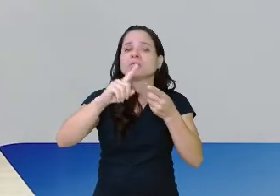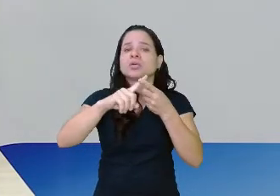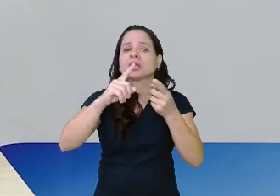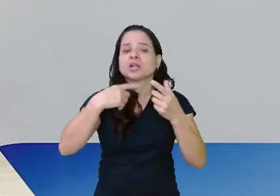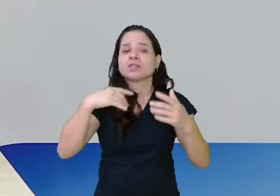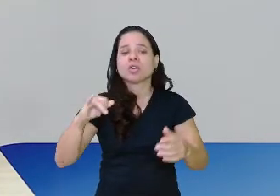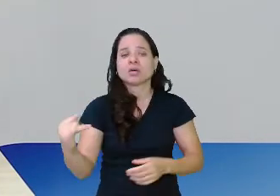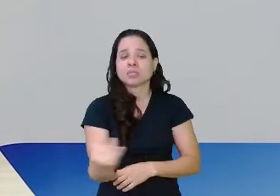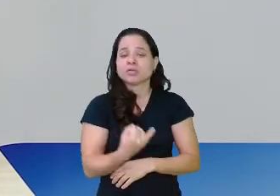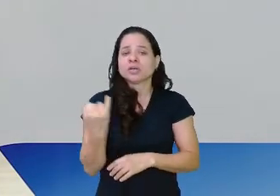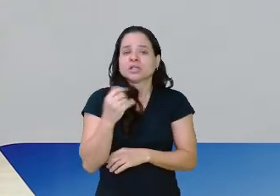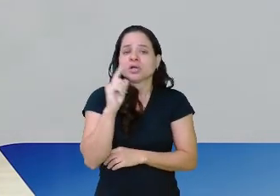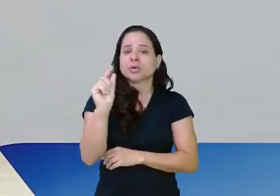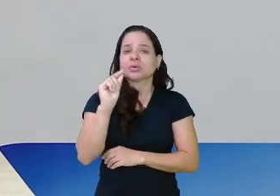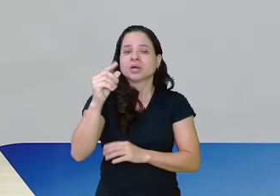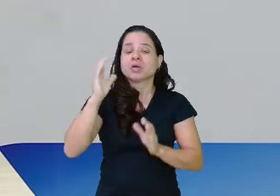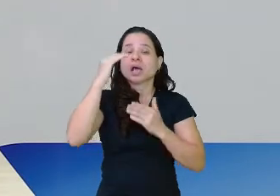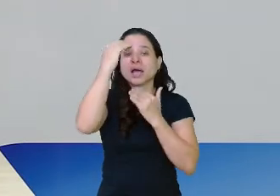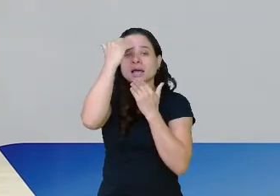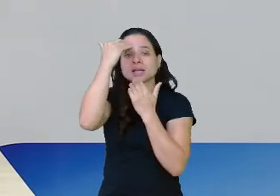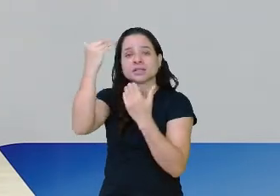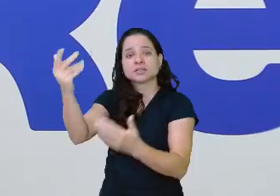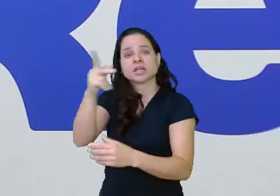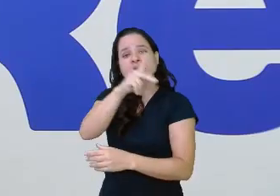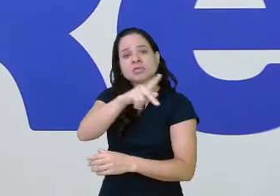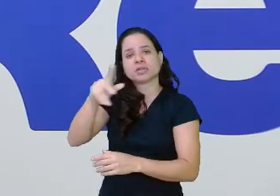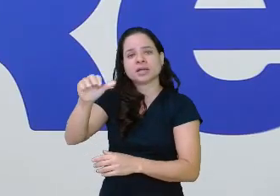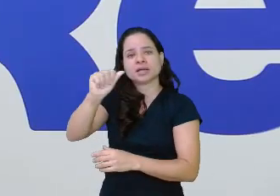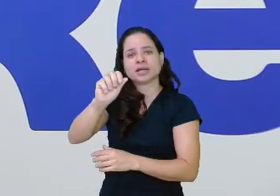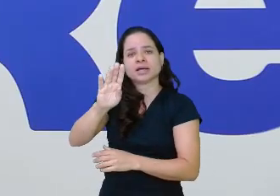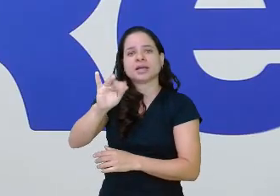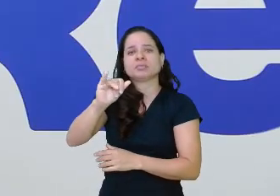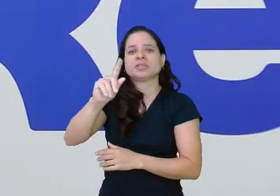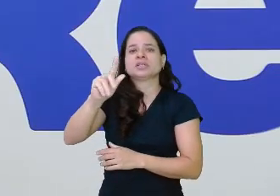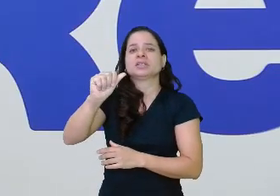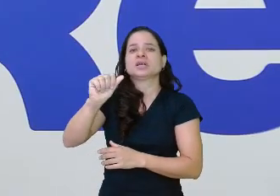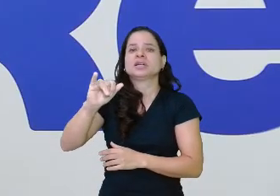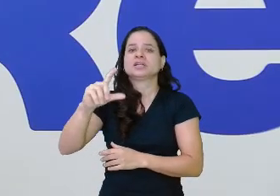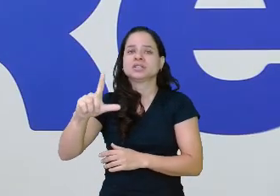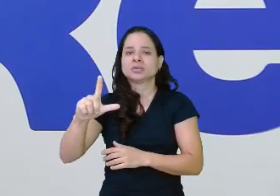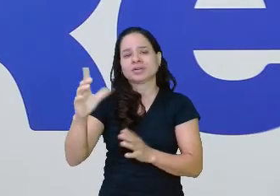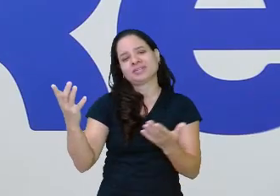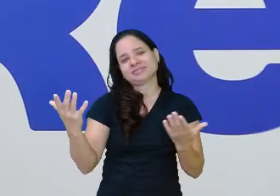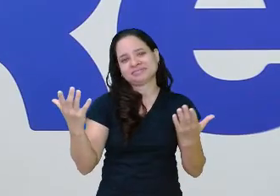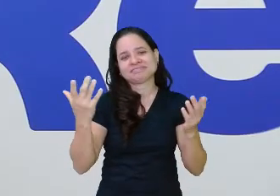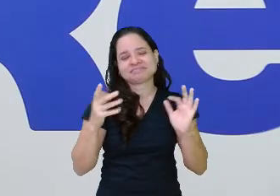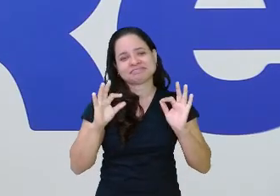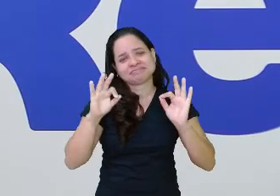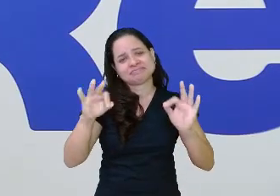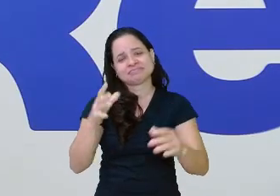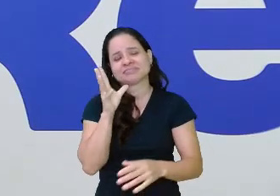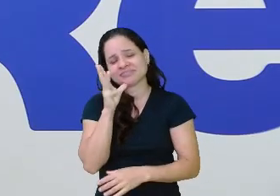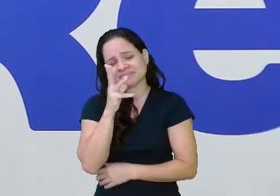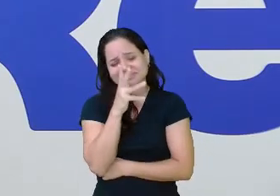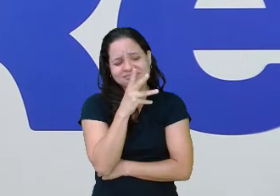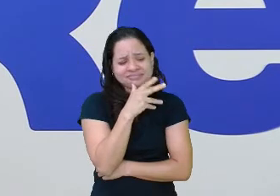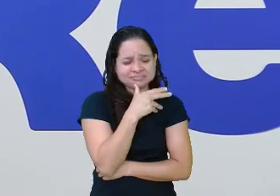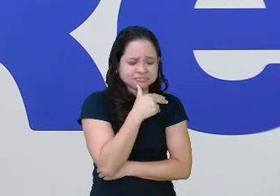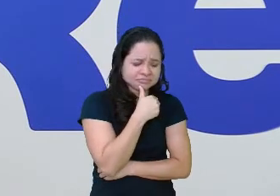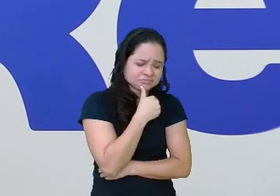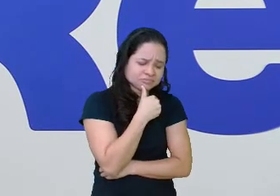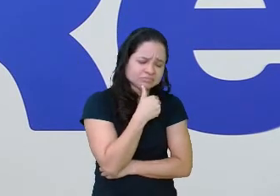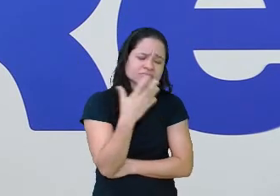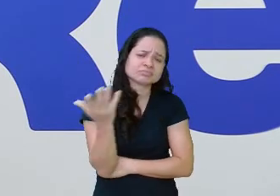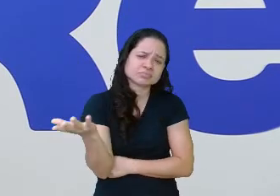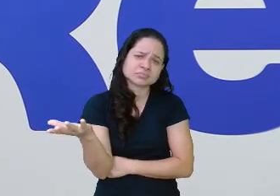vou aproveitando para agradecer a professora Abigail Viana. Que pena que já acabou, né? É A gente uma tava pena. tão bom. E eles estão aqui